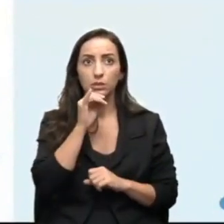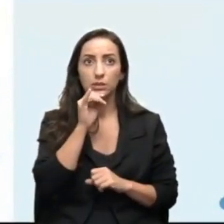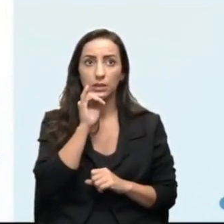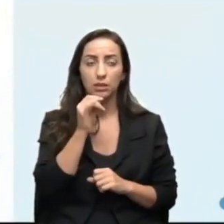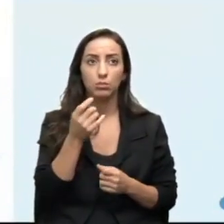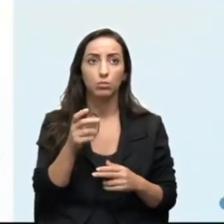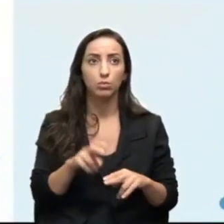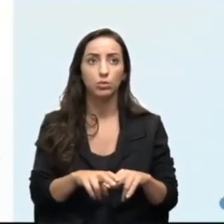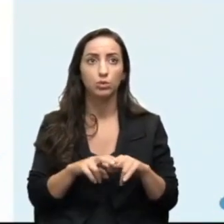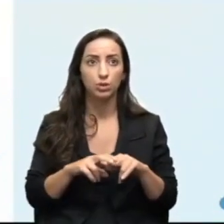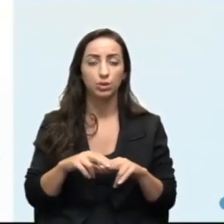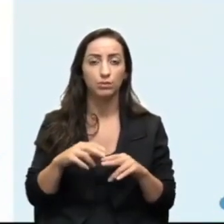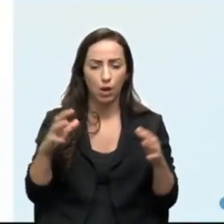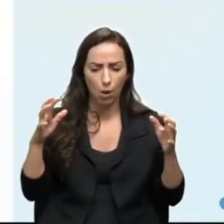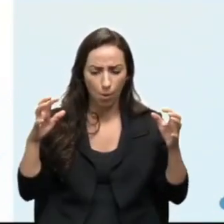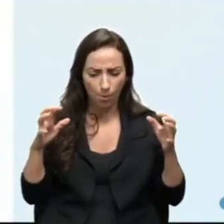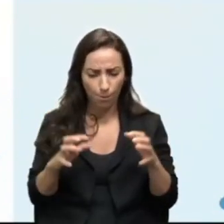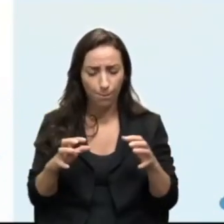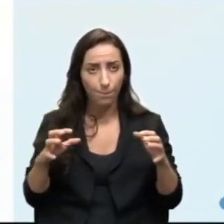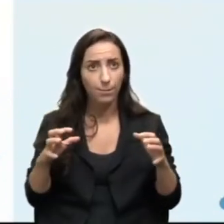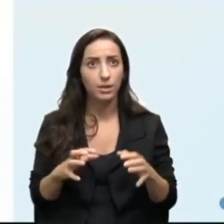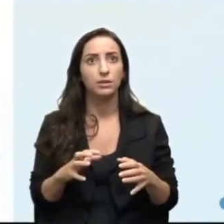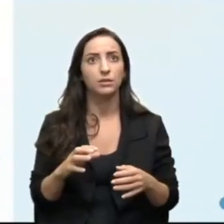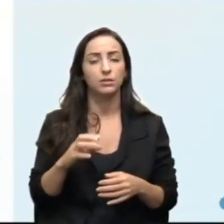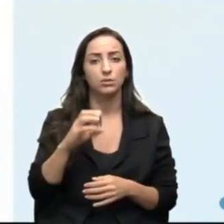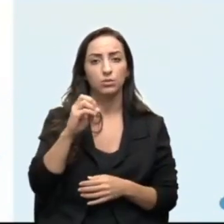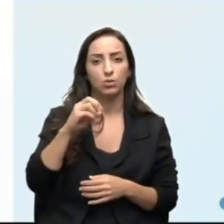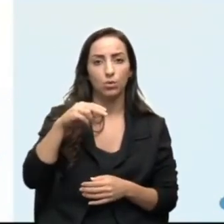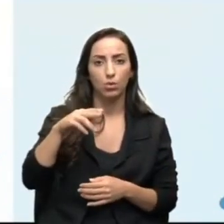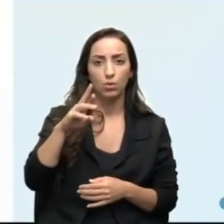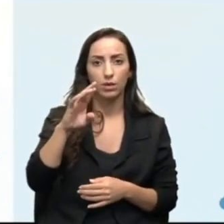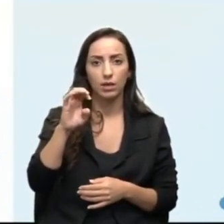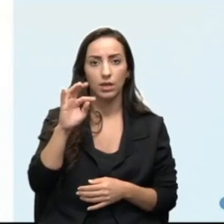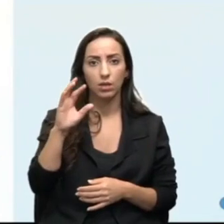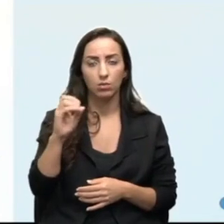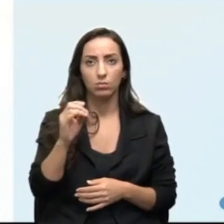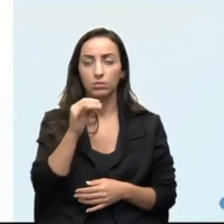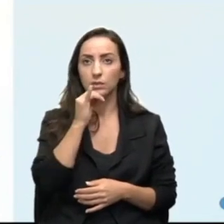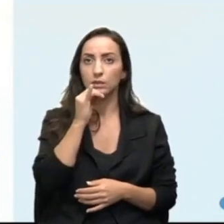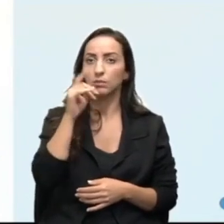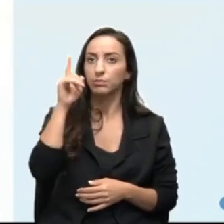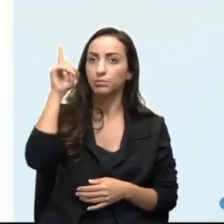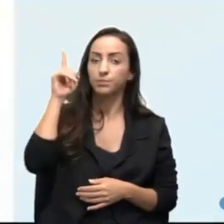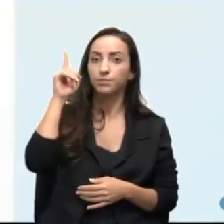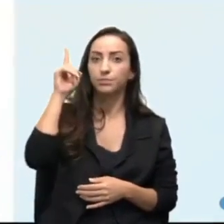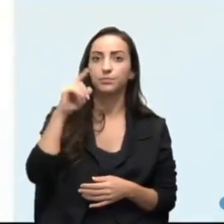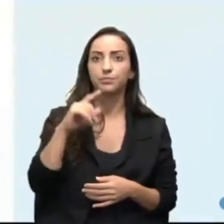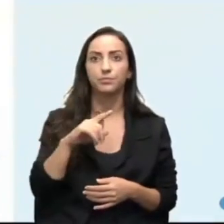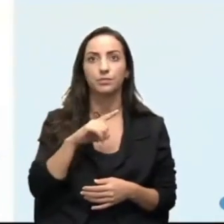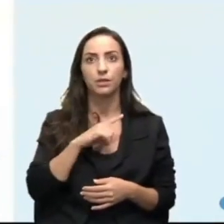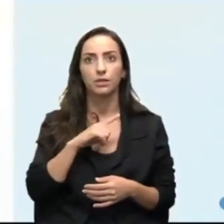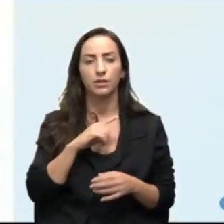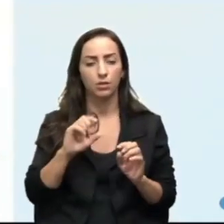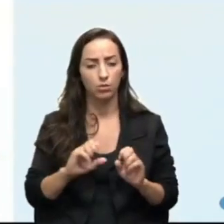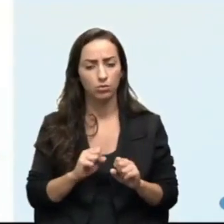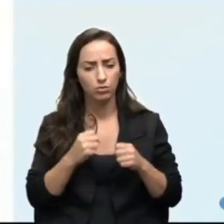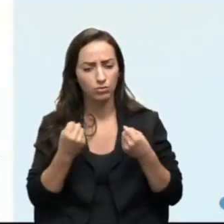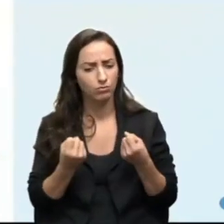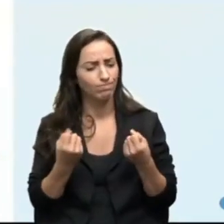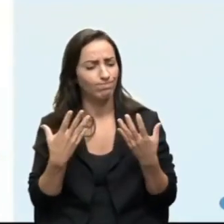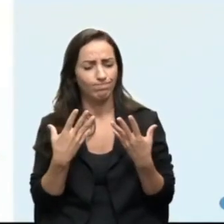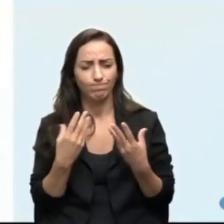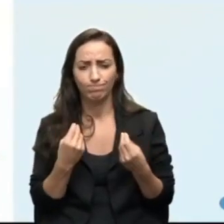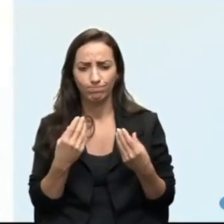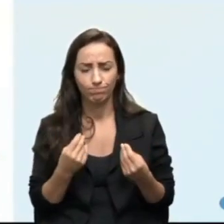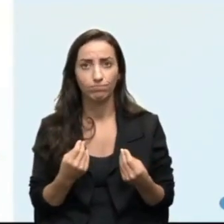viga em função da compressão do concreto. Então, a gente tem a nossa viga aqui, o esforço é tão grande que